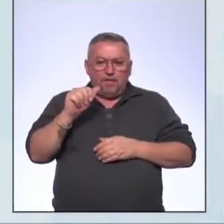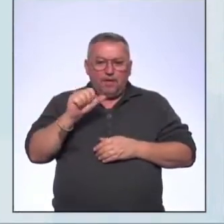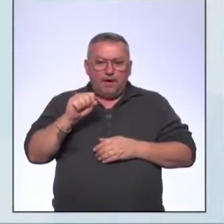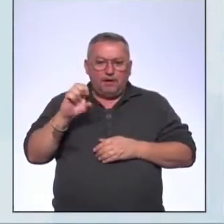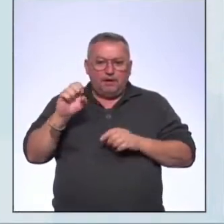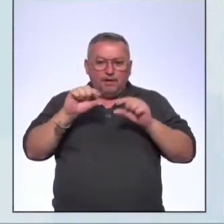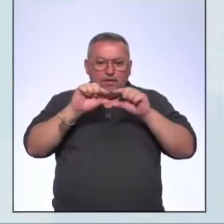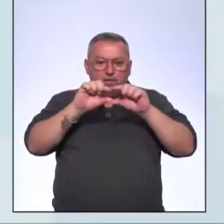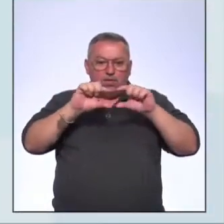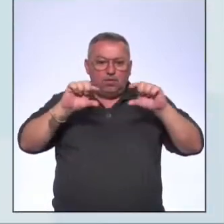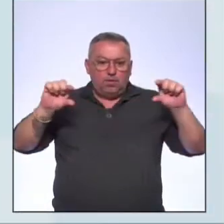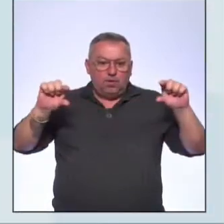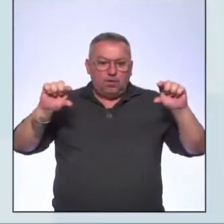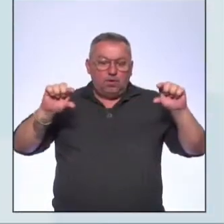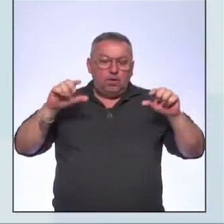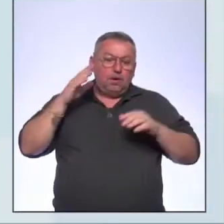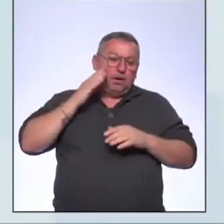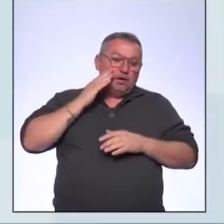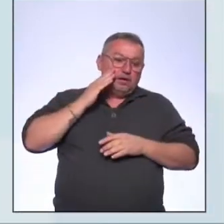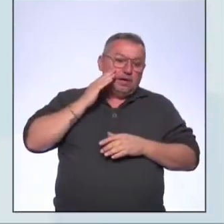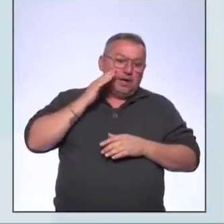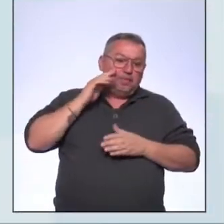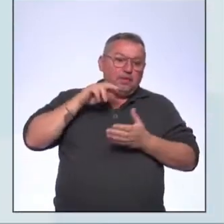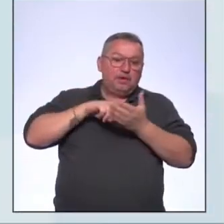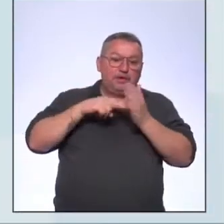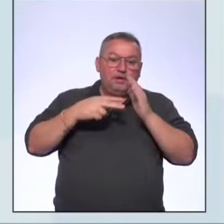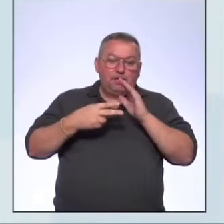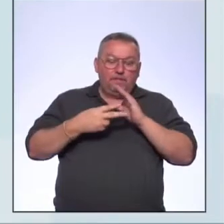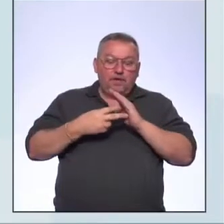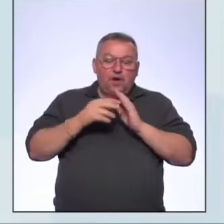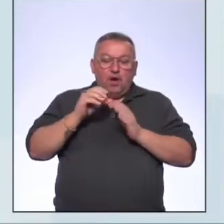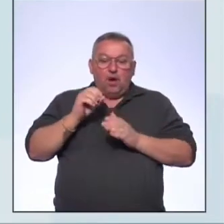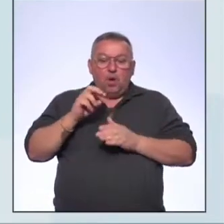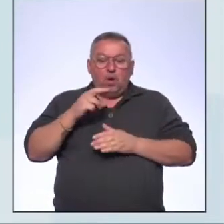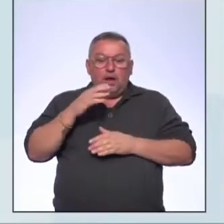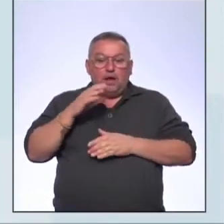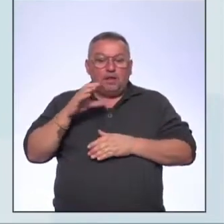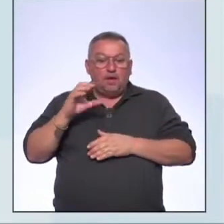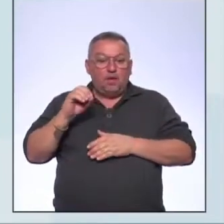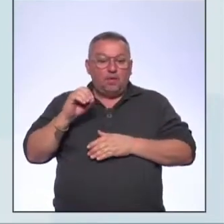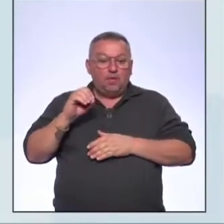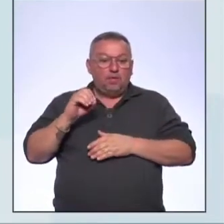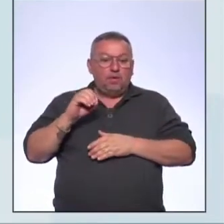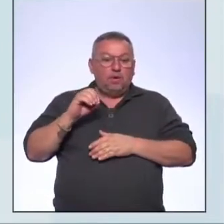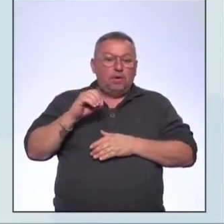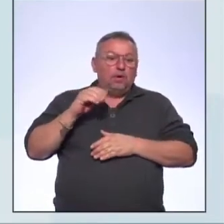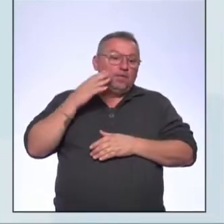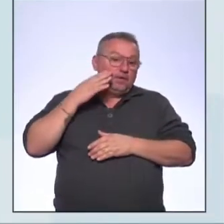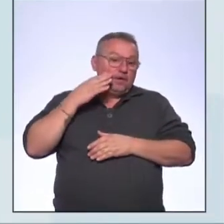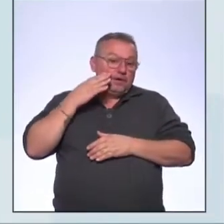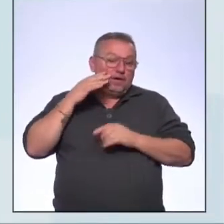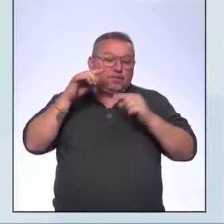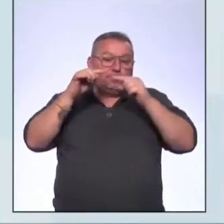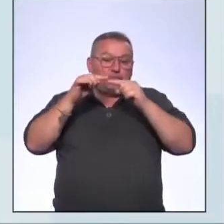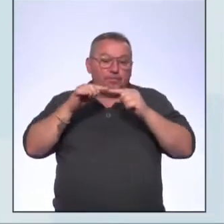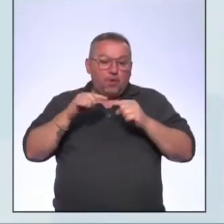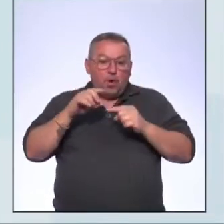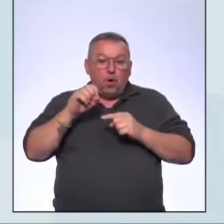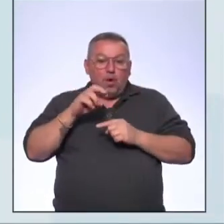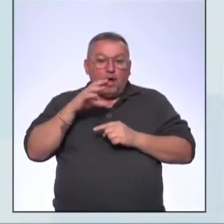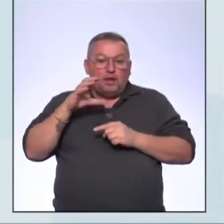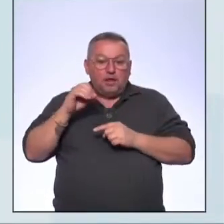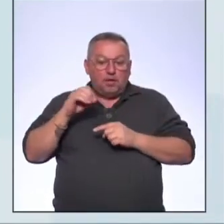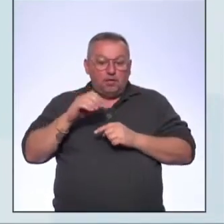A segunda, você sabe o que é uma oração? E a terceira, você sabe quais são os termos essenciais de uma oração? Olha, eu já